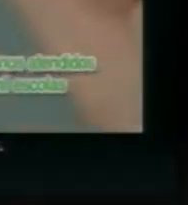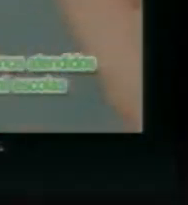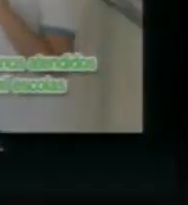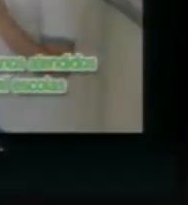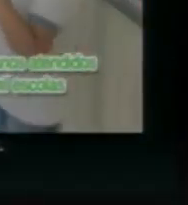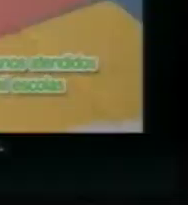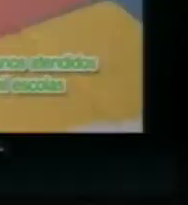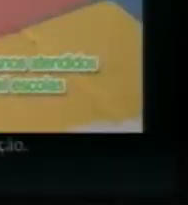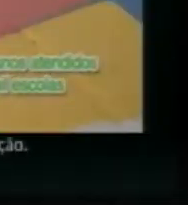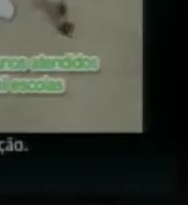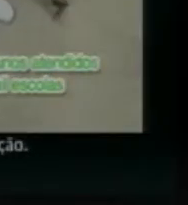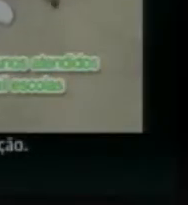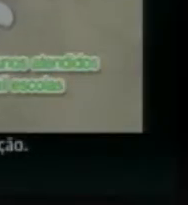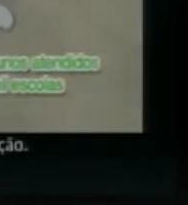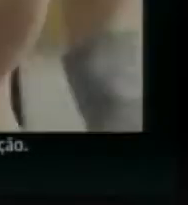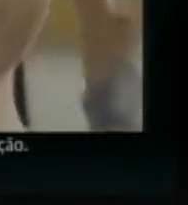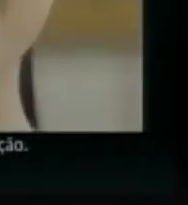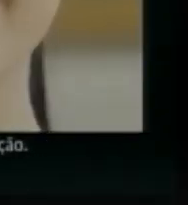escola